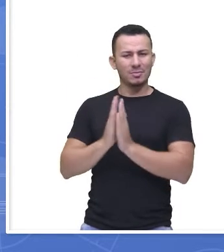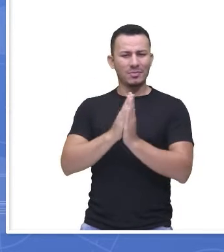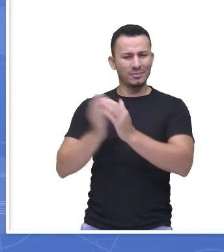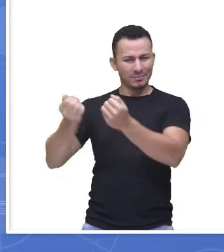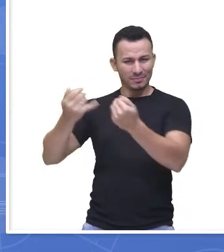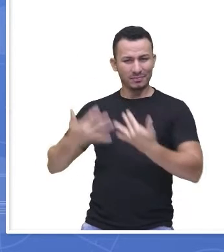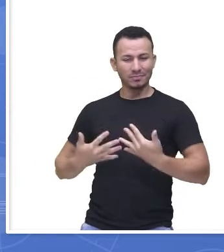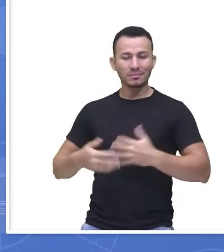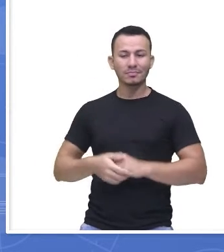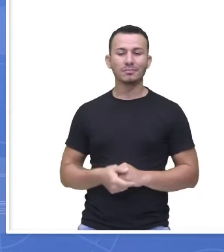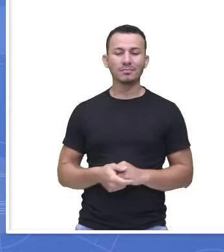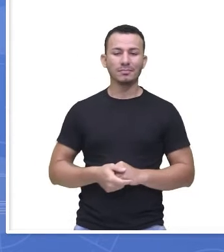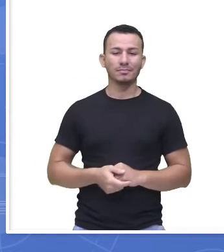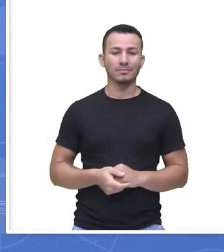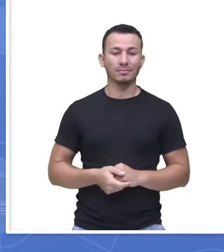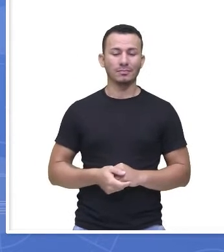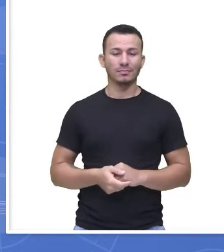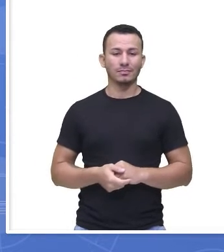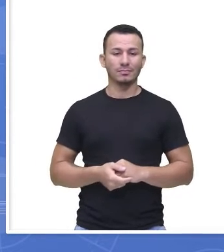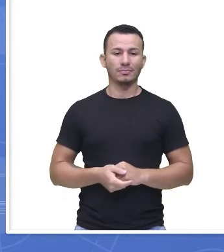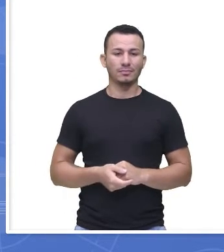explica para nós isso aí.